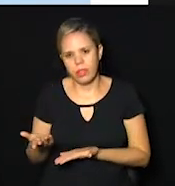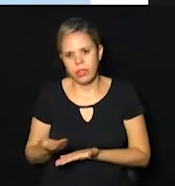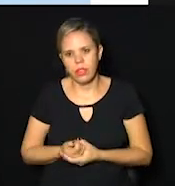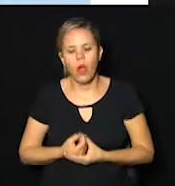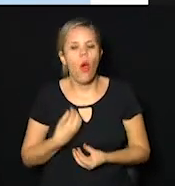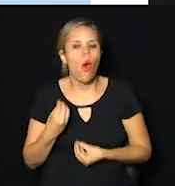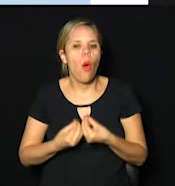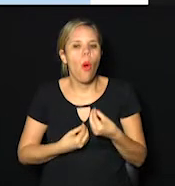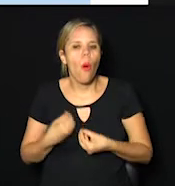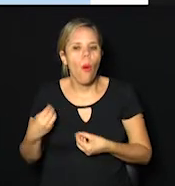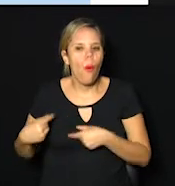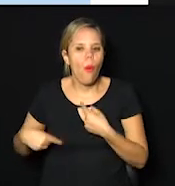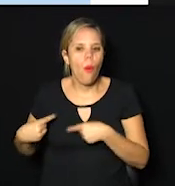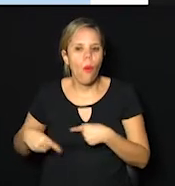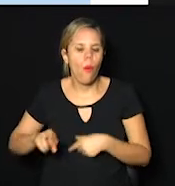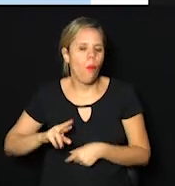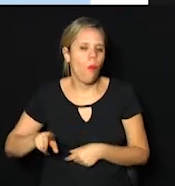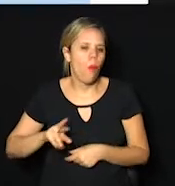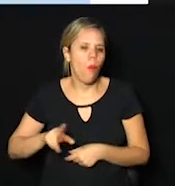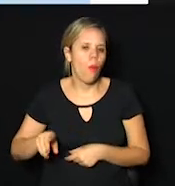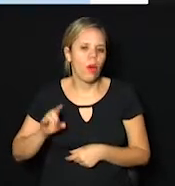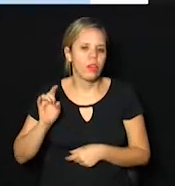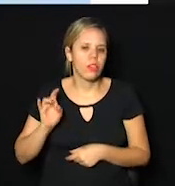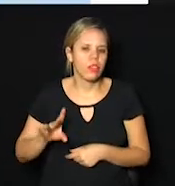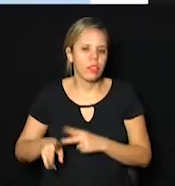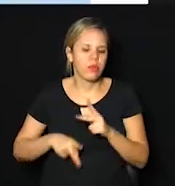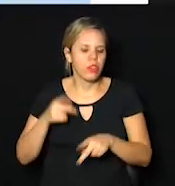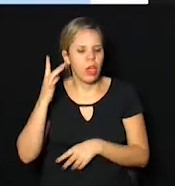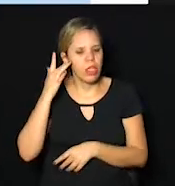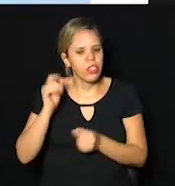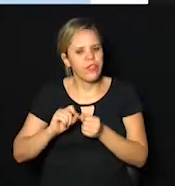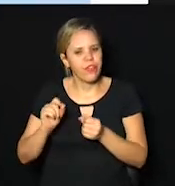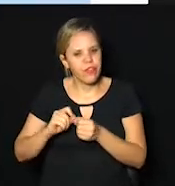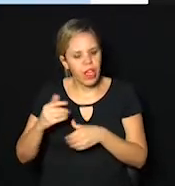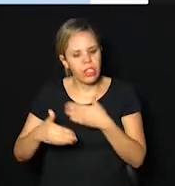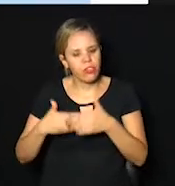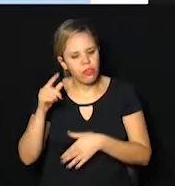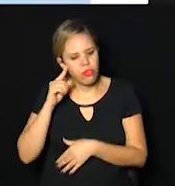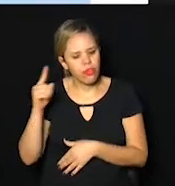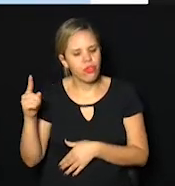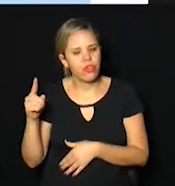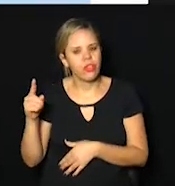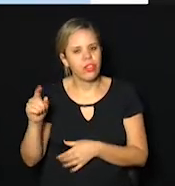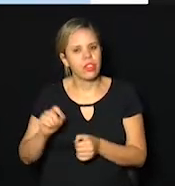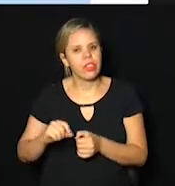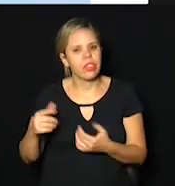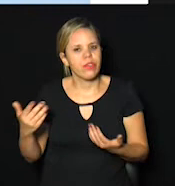como política não é somente aquilo que as pessoas fazem no dia a dia, aquilo que as pessoas fazem